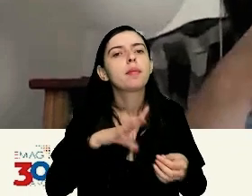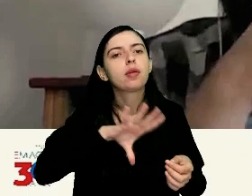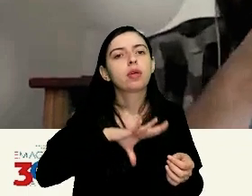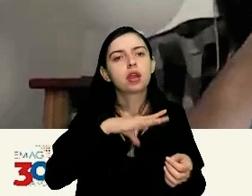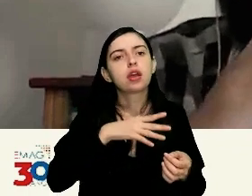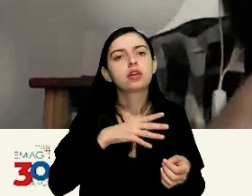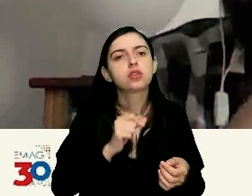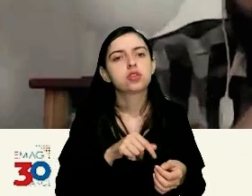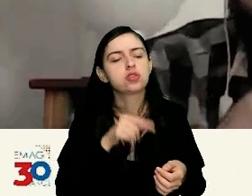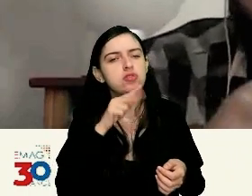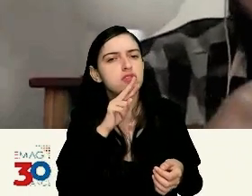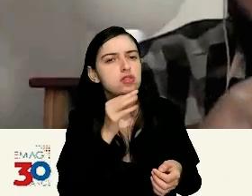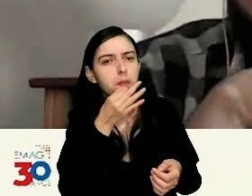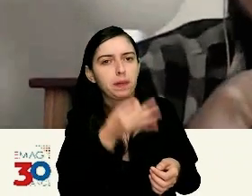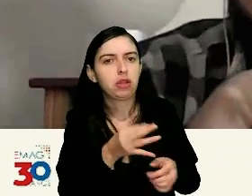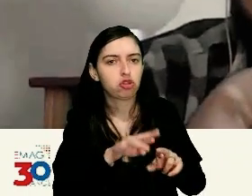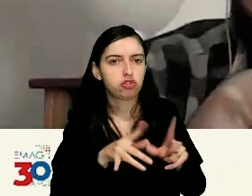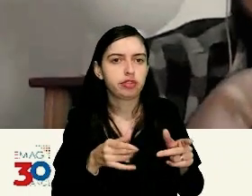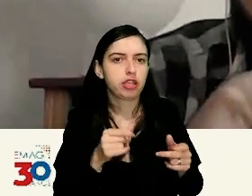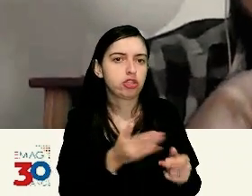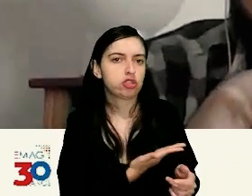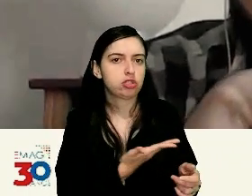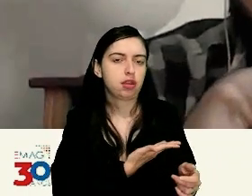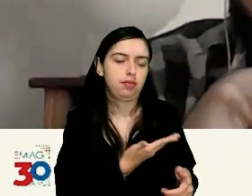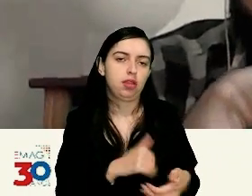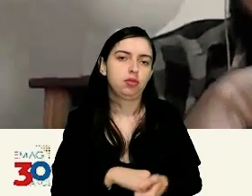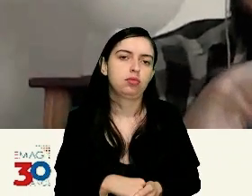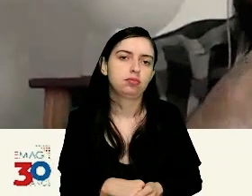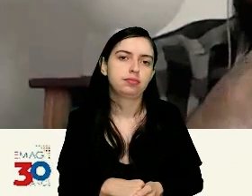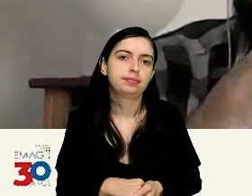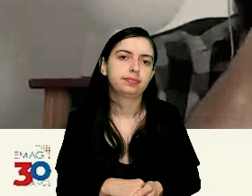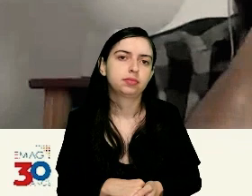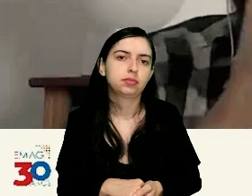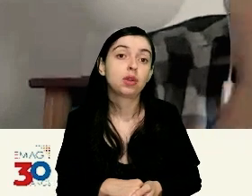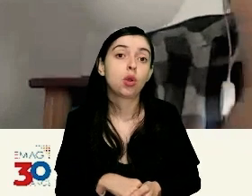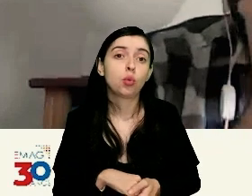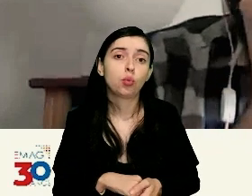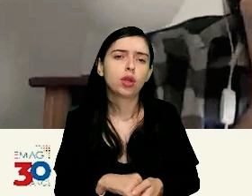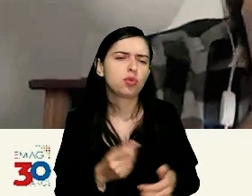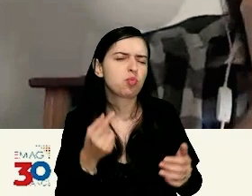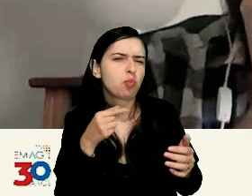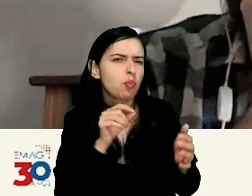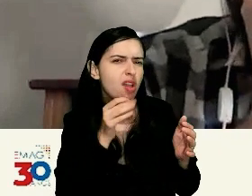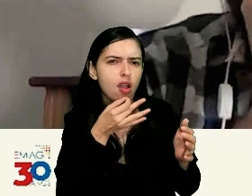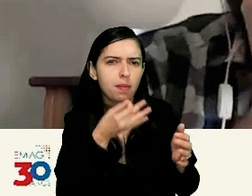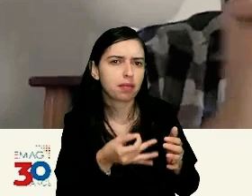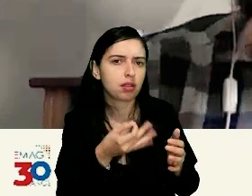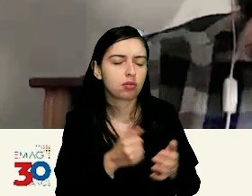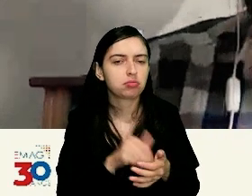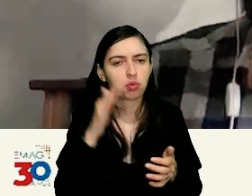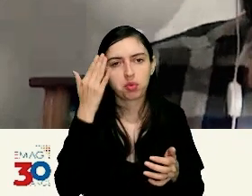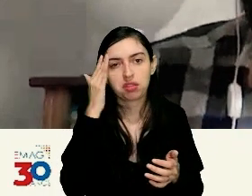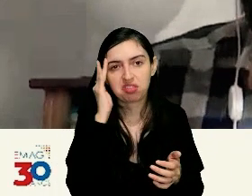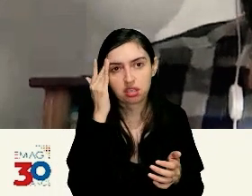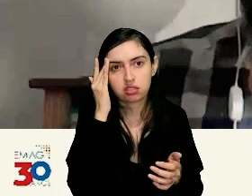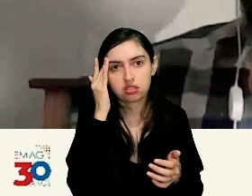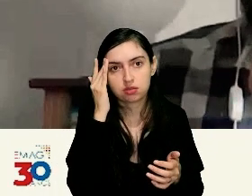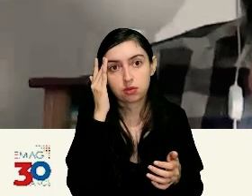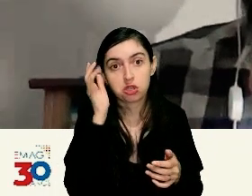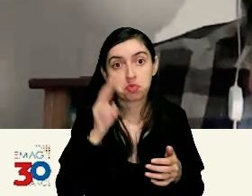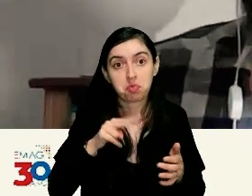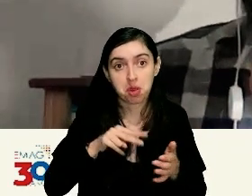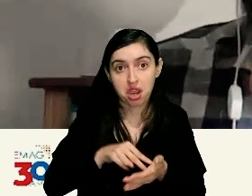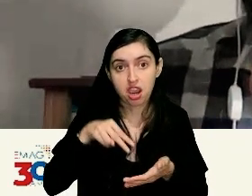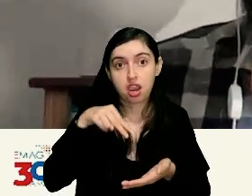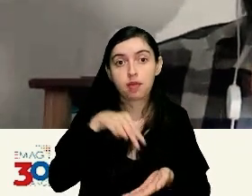amigos? Qual é a minha coragem? E aí questionar, quando eu falo questionar, não entendam aqui como impor, porque senão a gente está